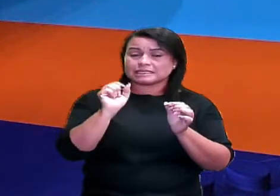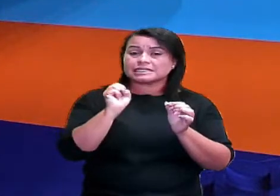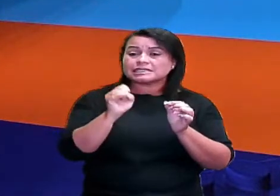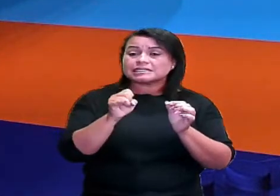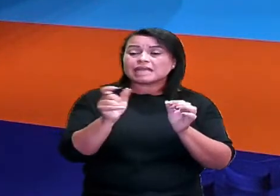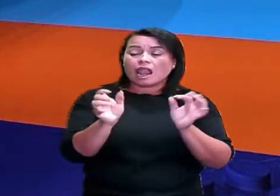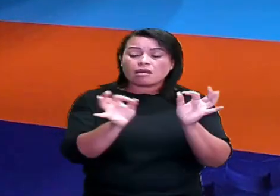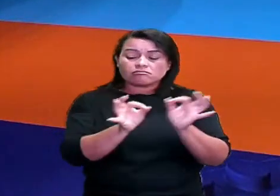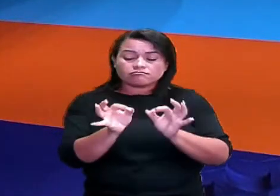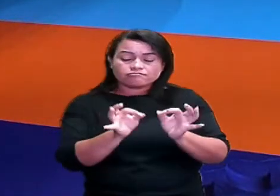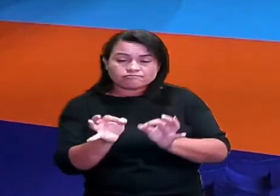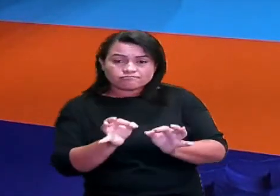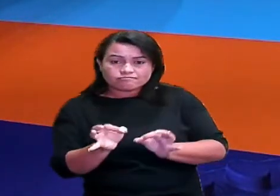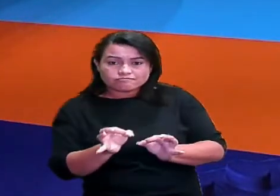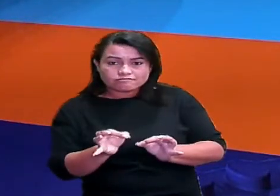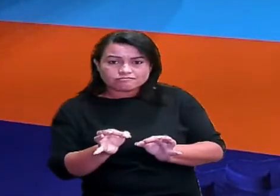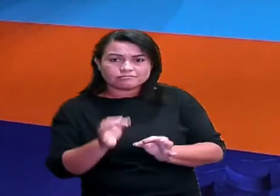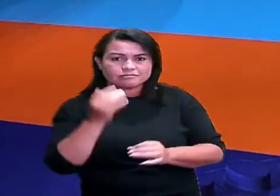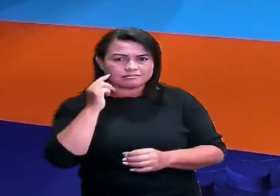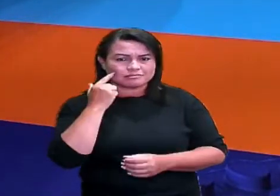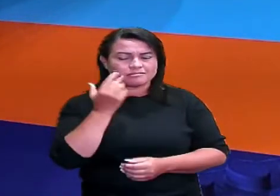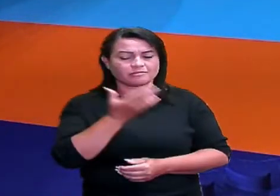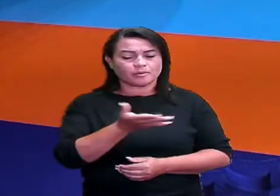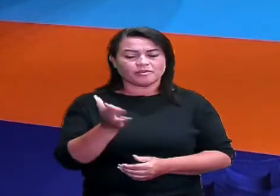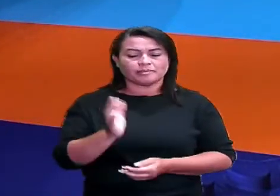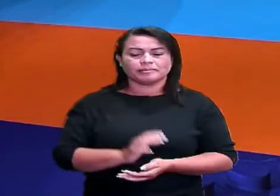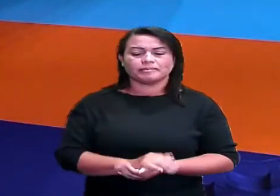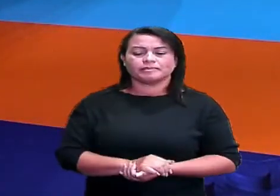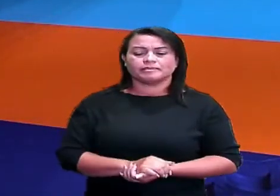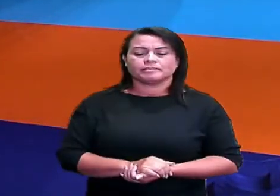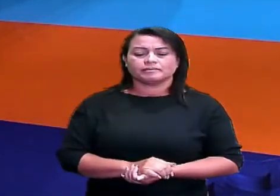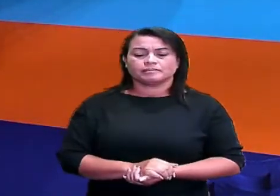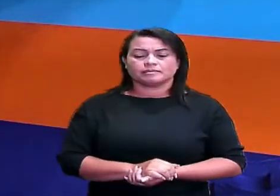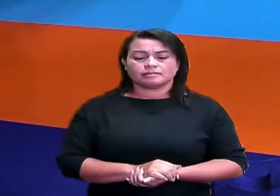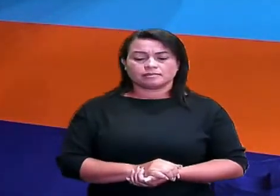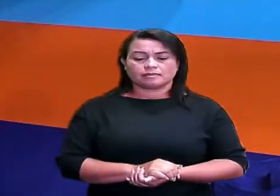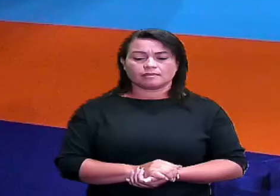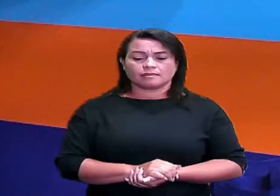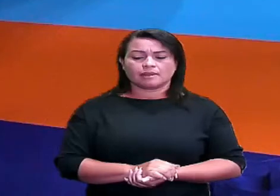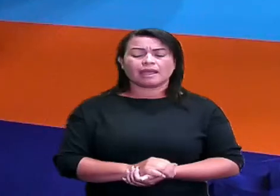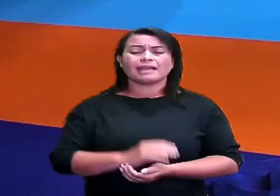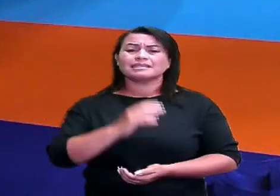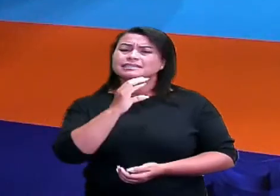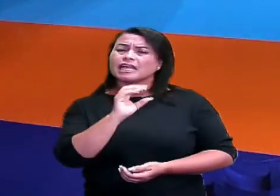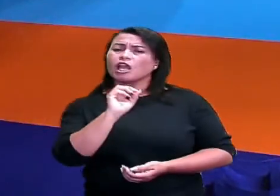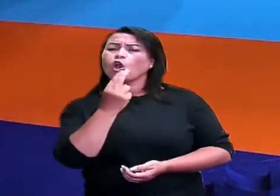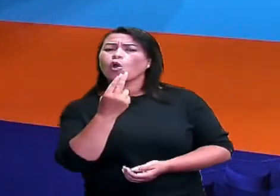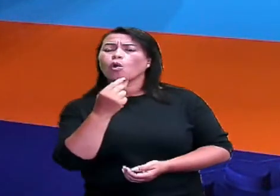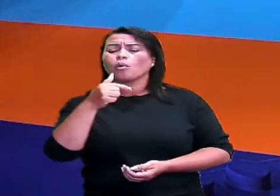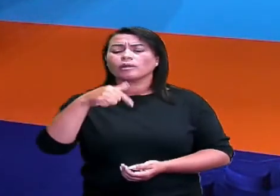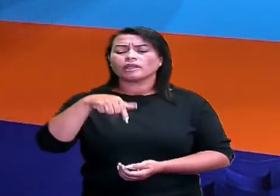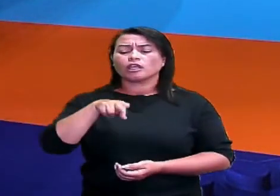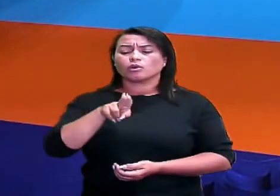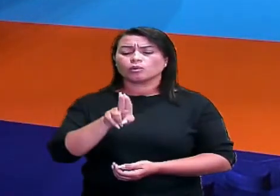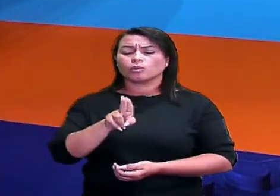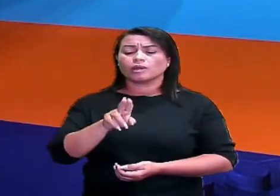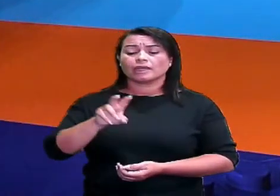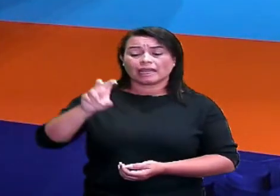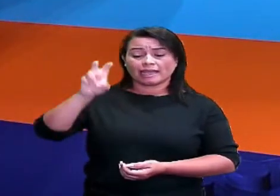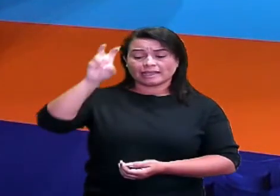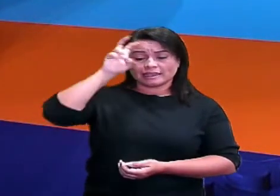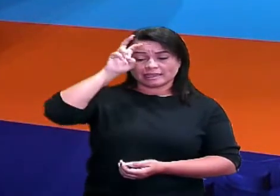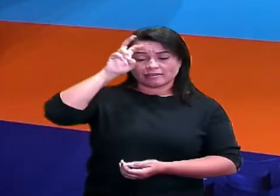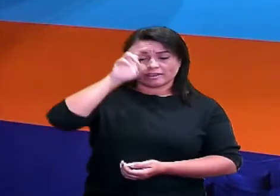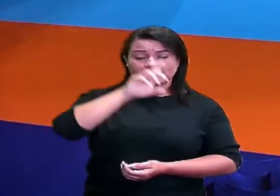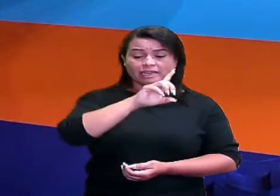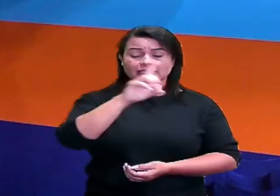forem encaixadas no lugar certo. Vamos lá. C ou QU? Olha só. Na quinta-feira,